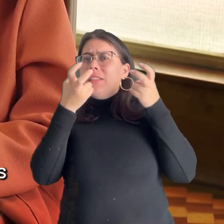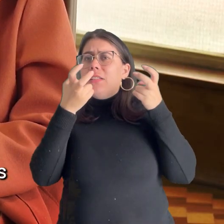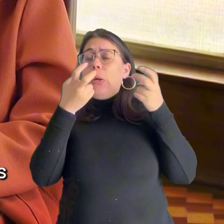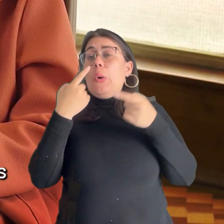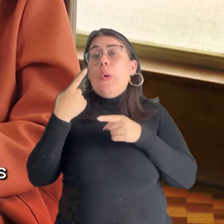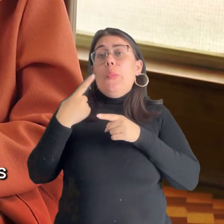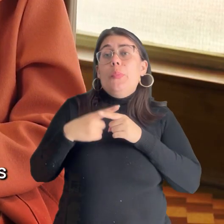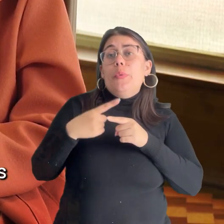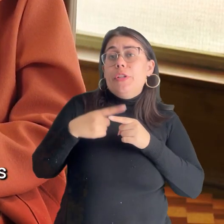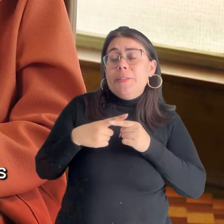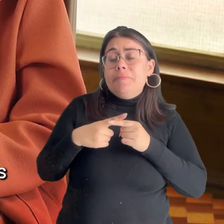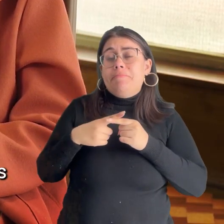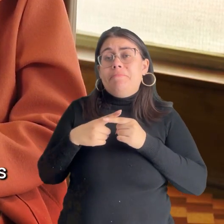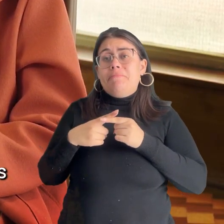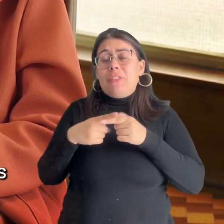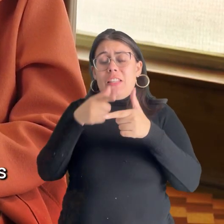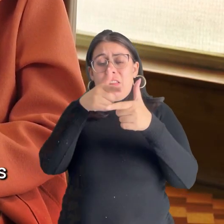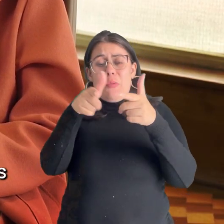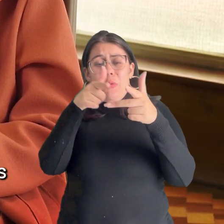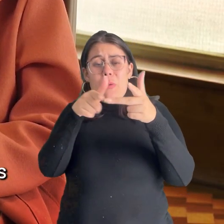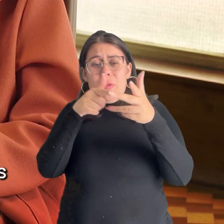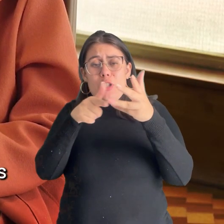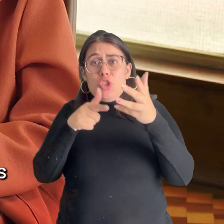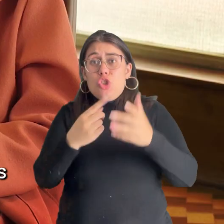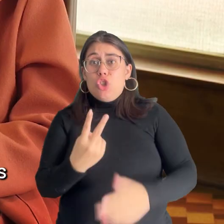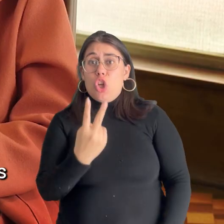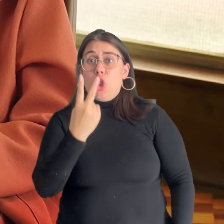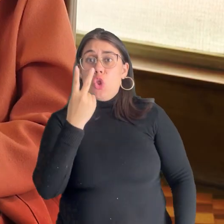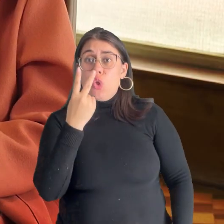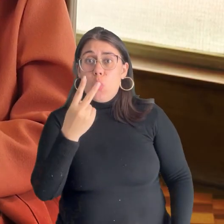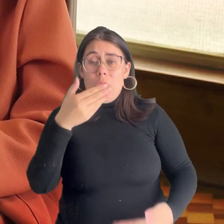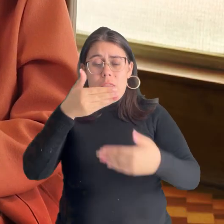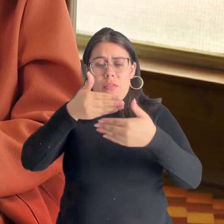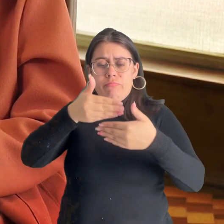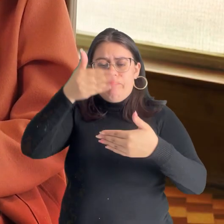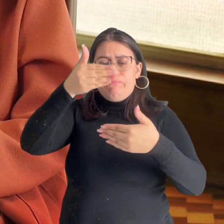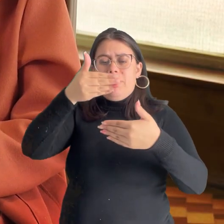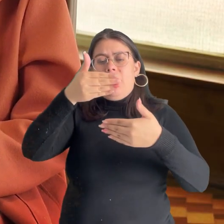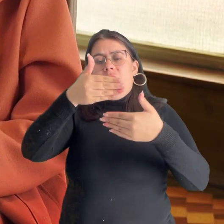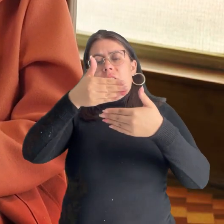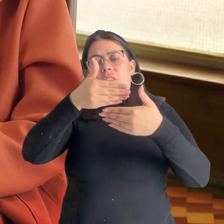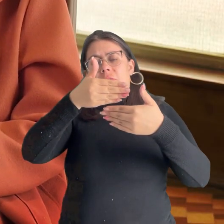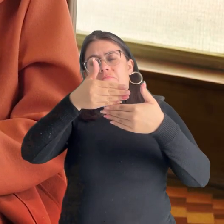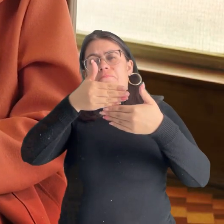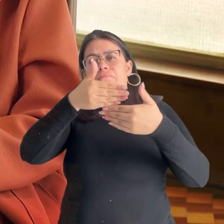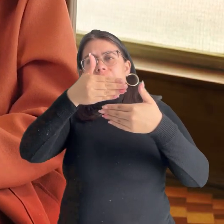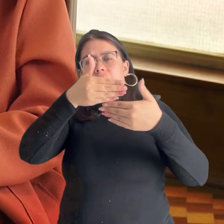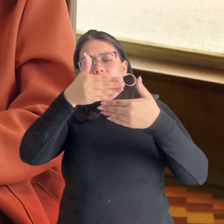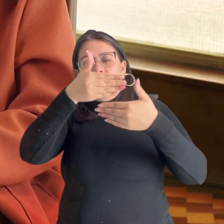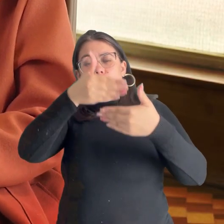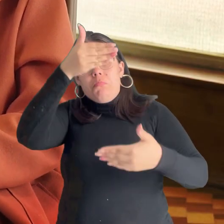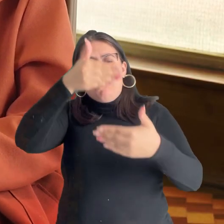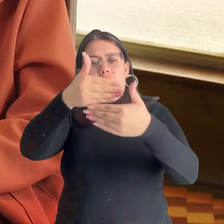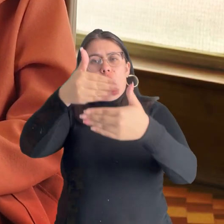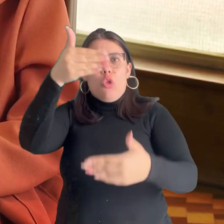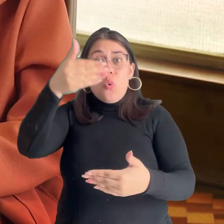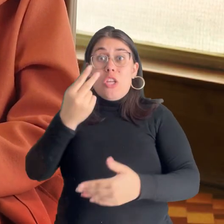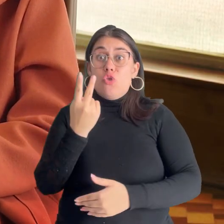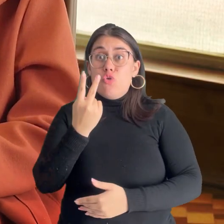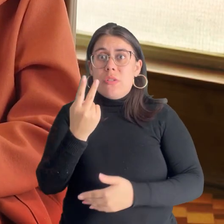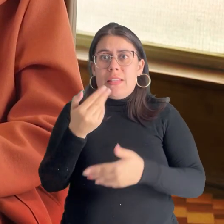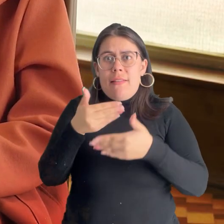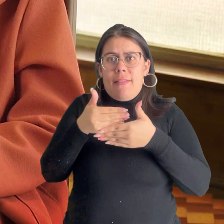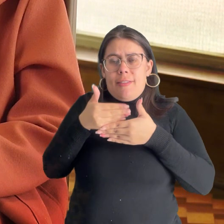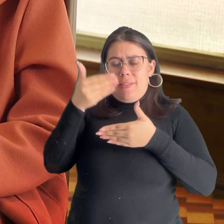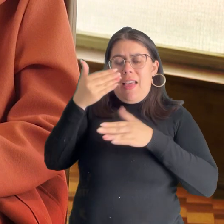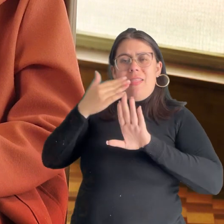causadas porque havia 2 camadas de emboço, e a camada de trás do emboço era